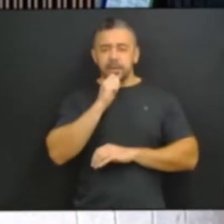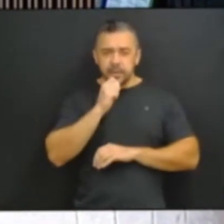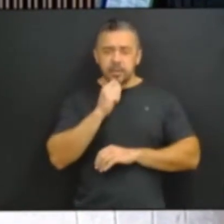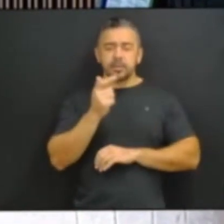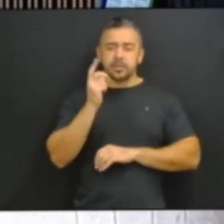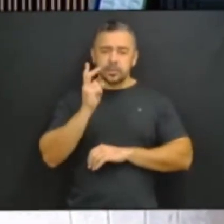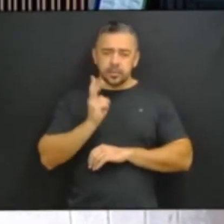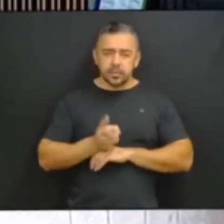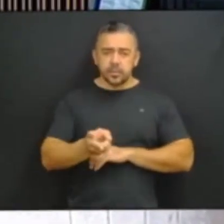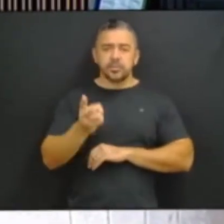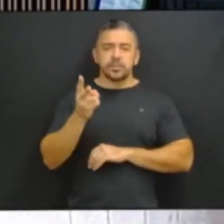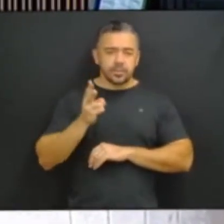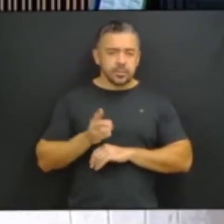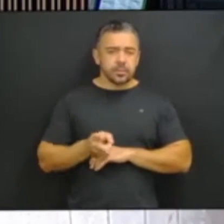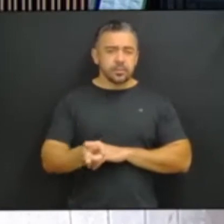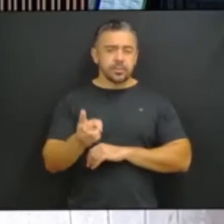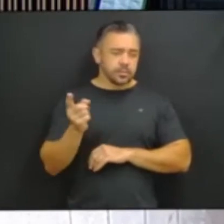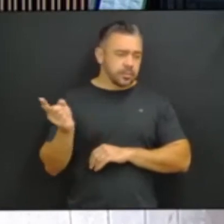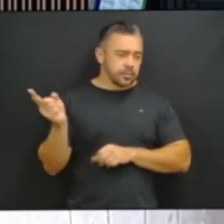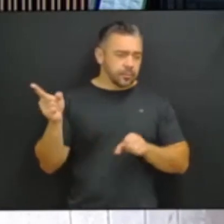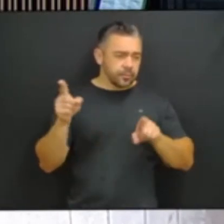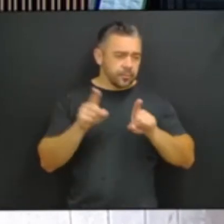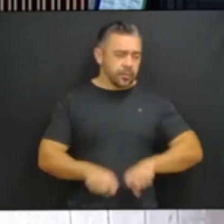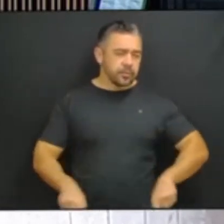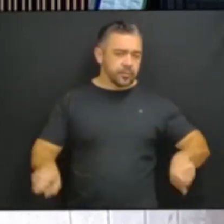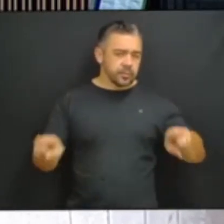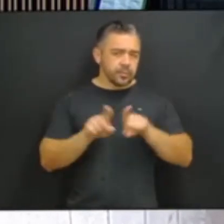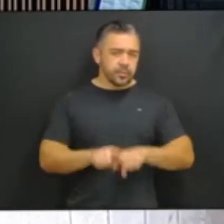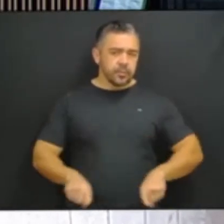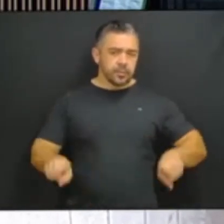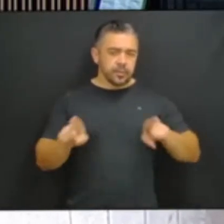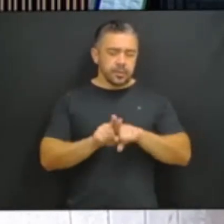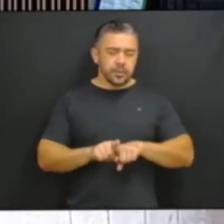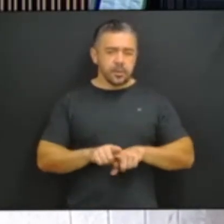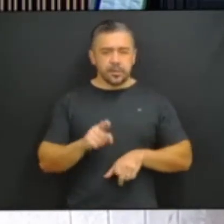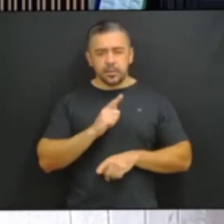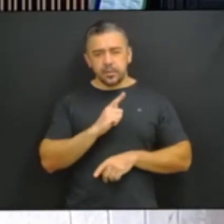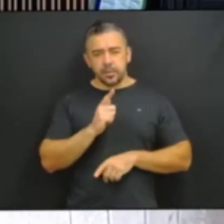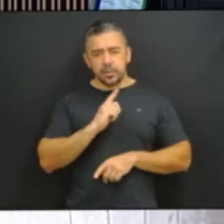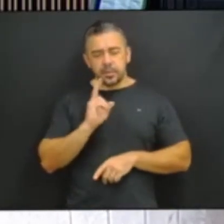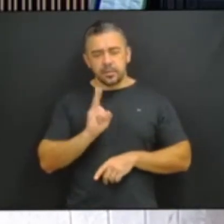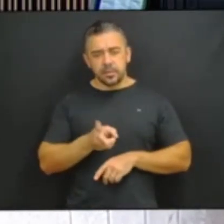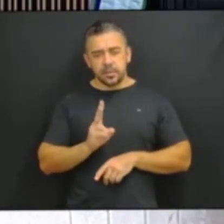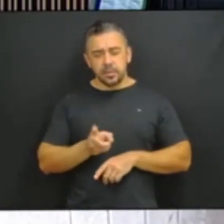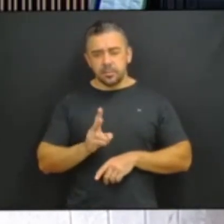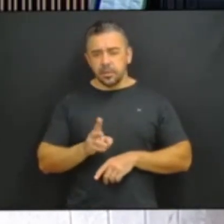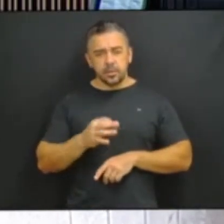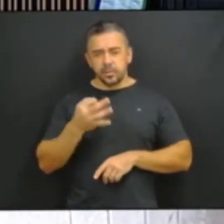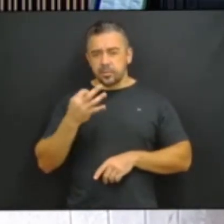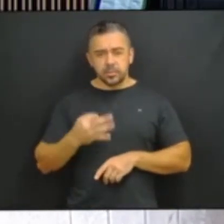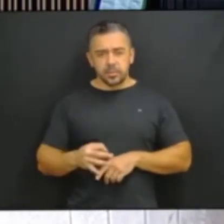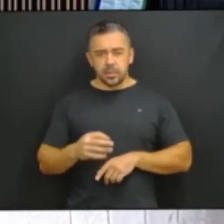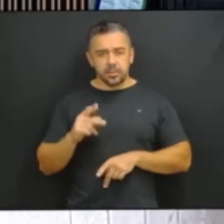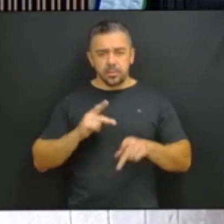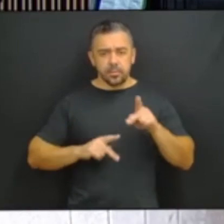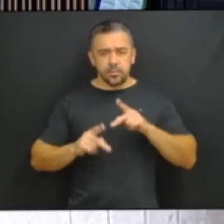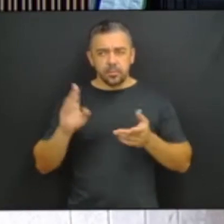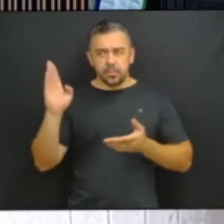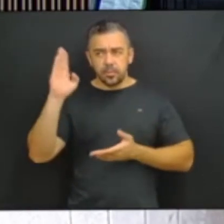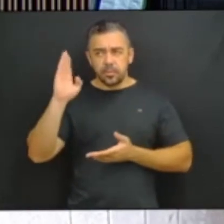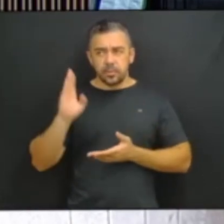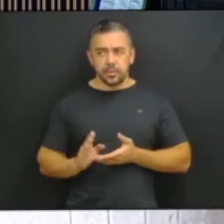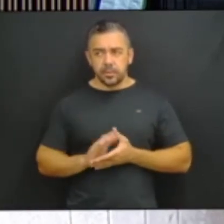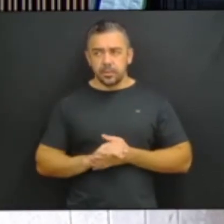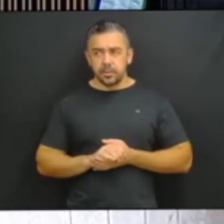em colocar lá no ar uma programação que não deu certo para o povo brasileiro